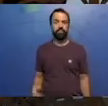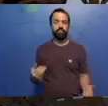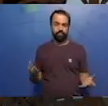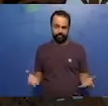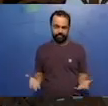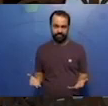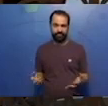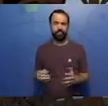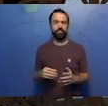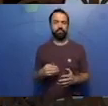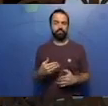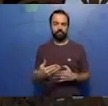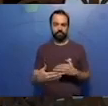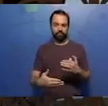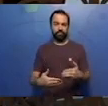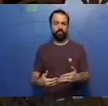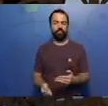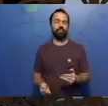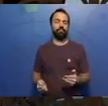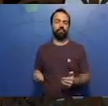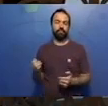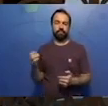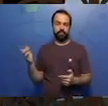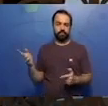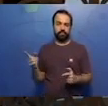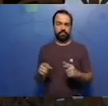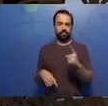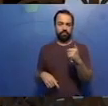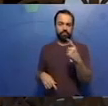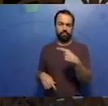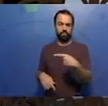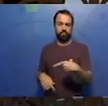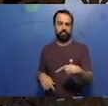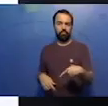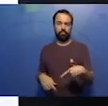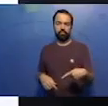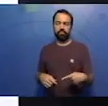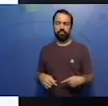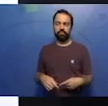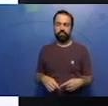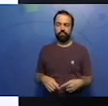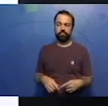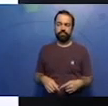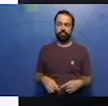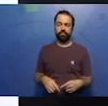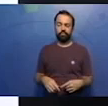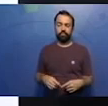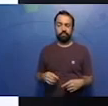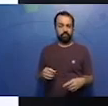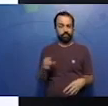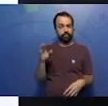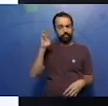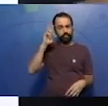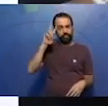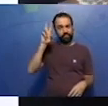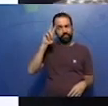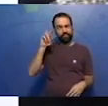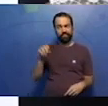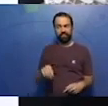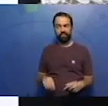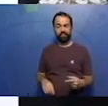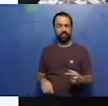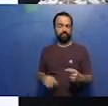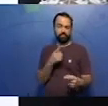Então, continuando, olha lá as setinhas que estão indicando. Lembrando que o